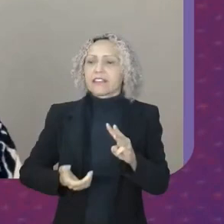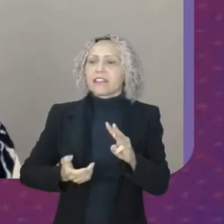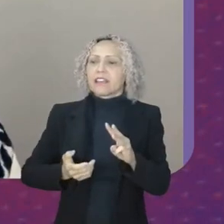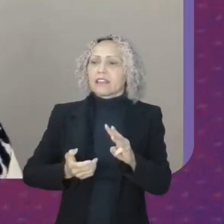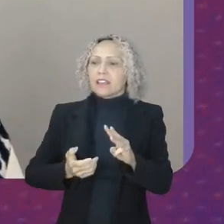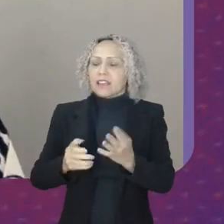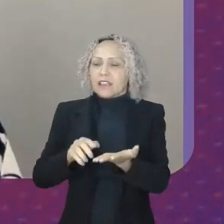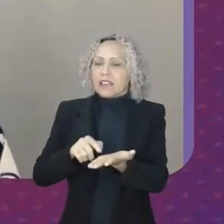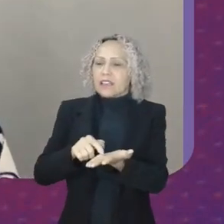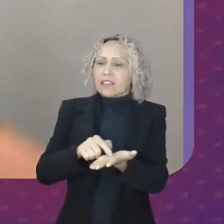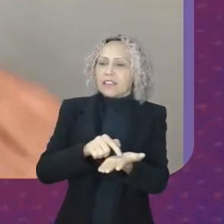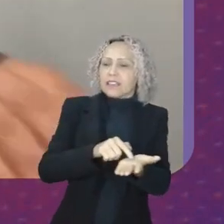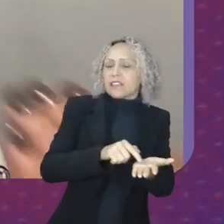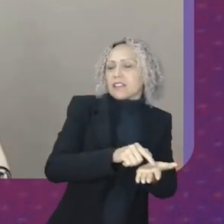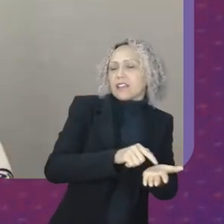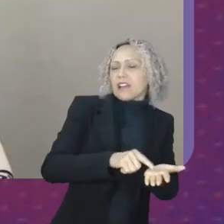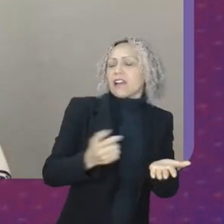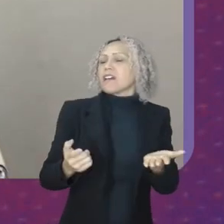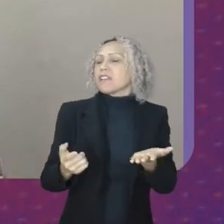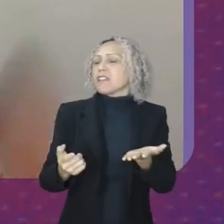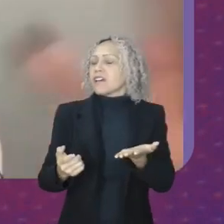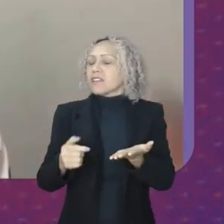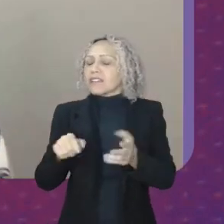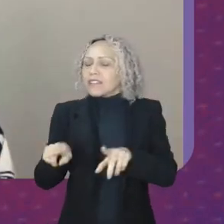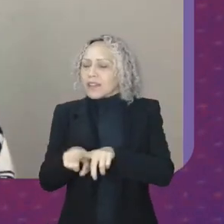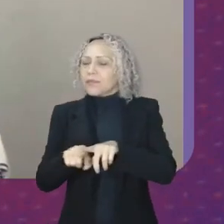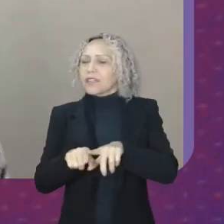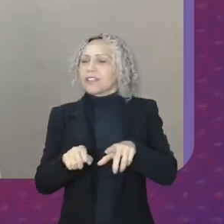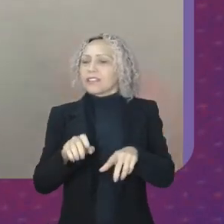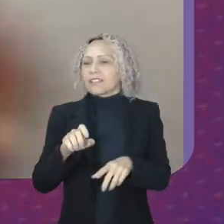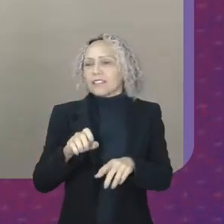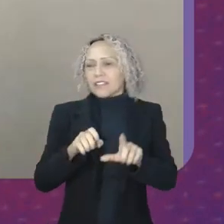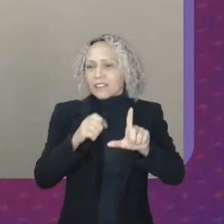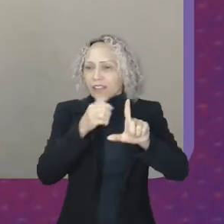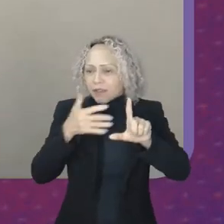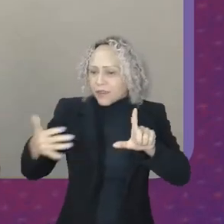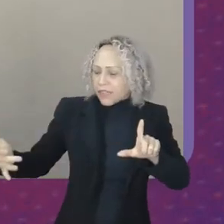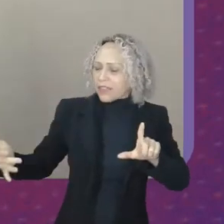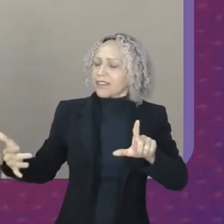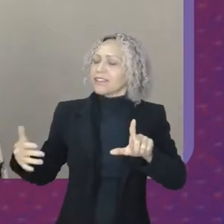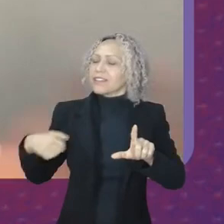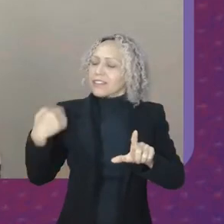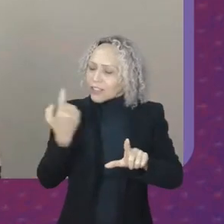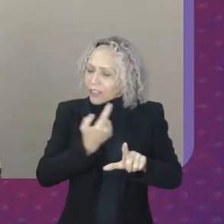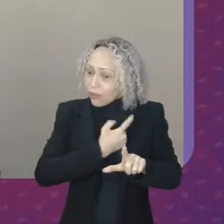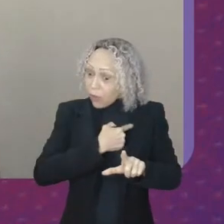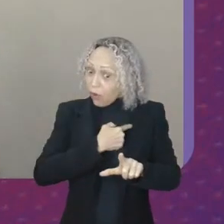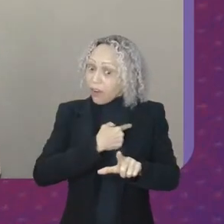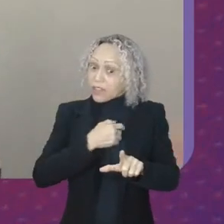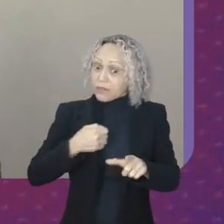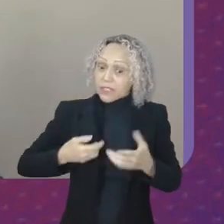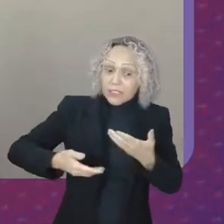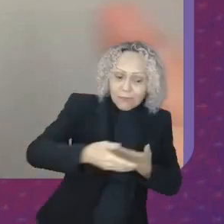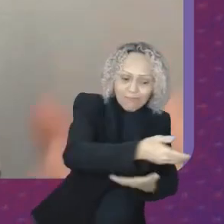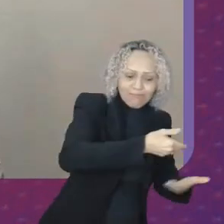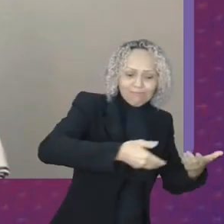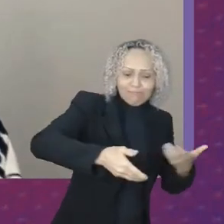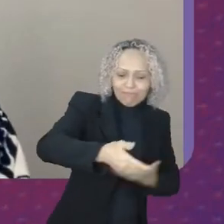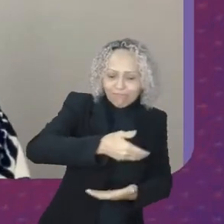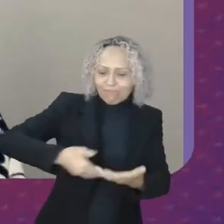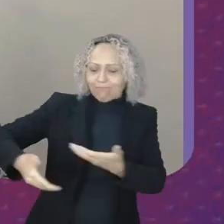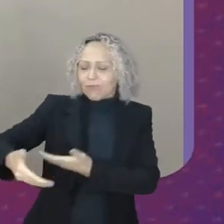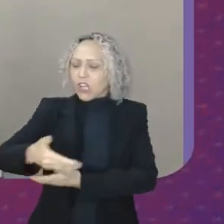LGBTQIA+. Então, nós temos que incorporar no nosso planejamento, nas nossas ações,